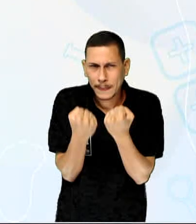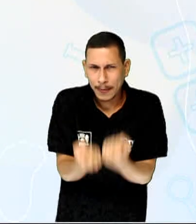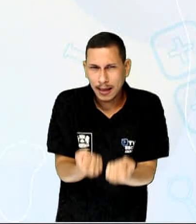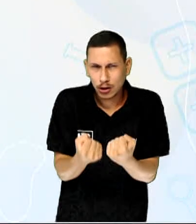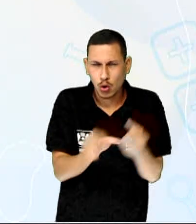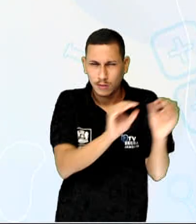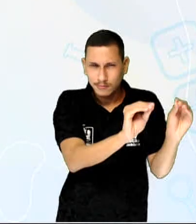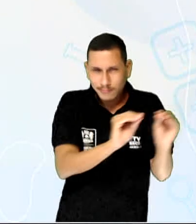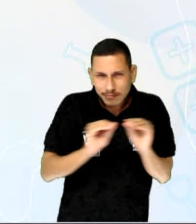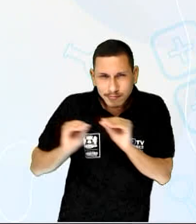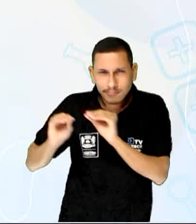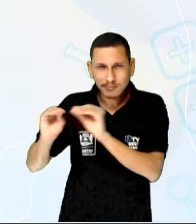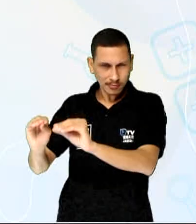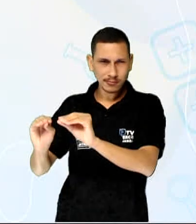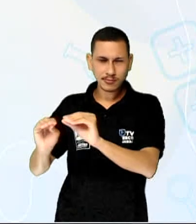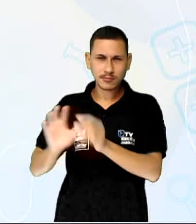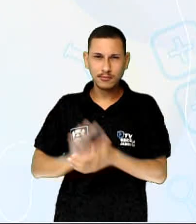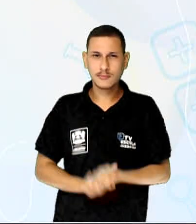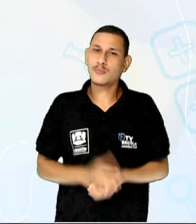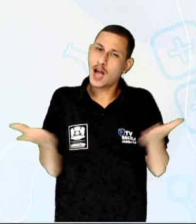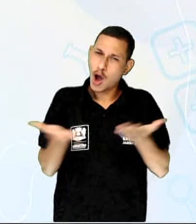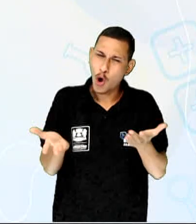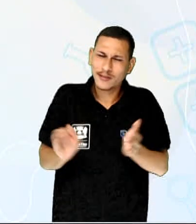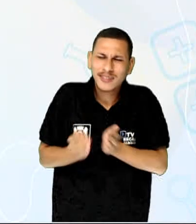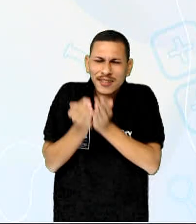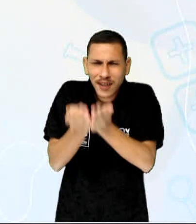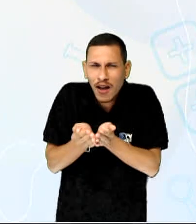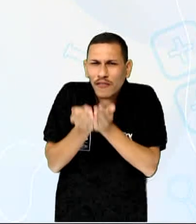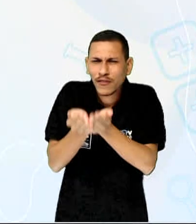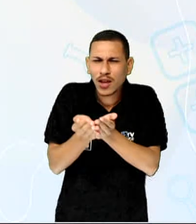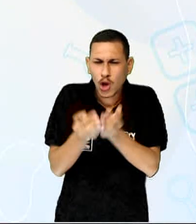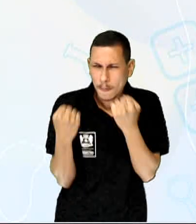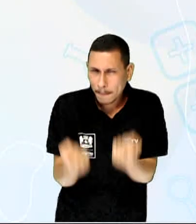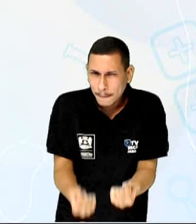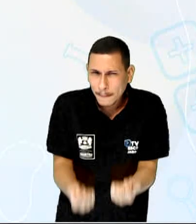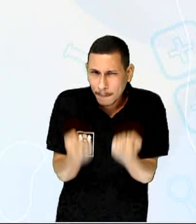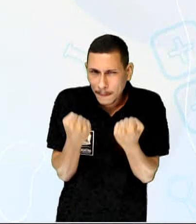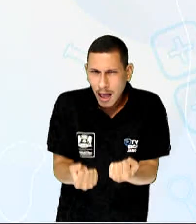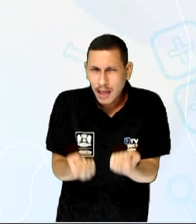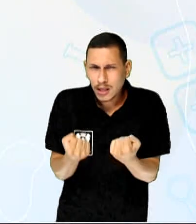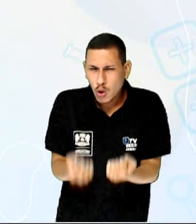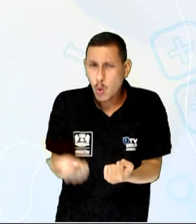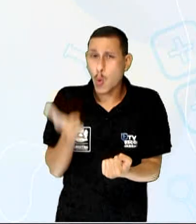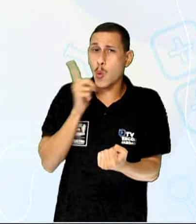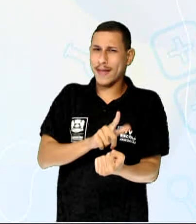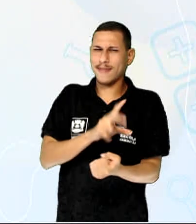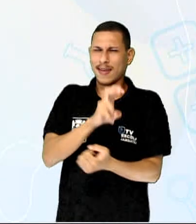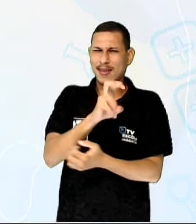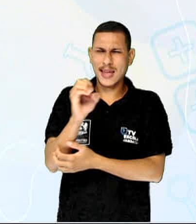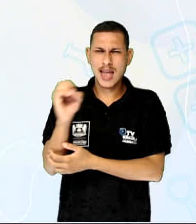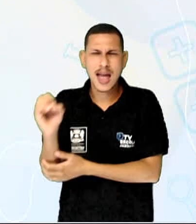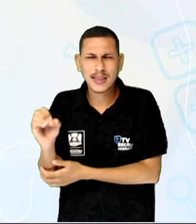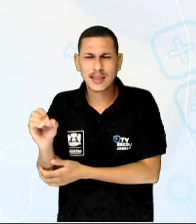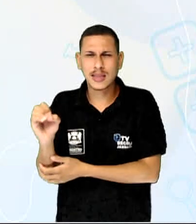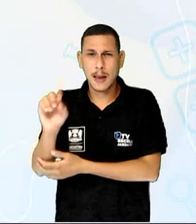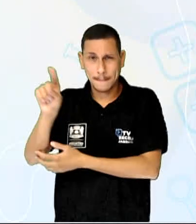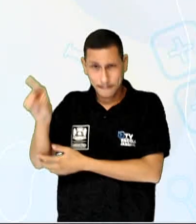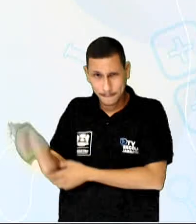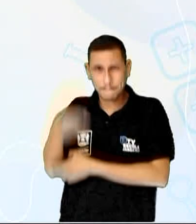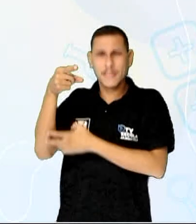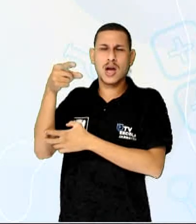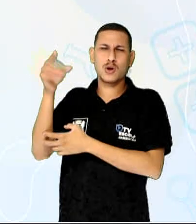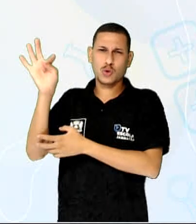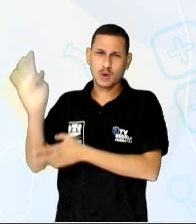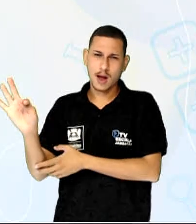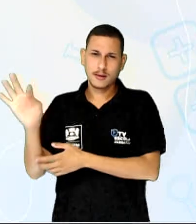atualmente. E atualmente existem navios com capacidade de transportar 500 mil toneladas.